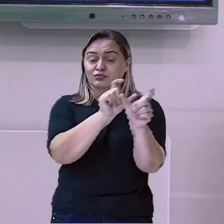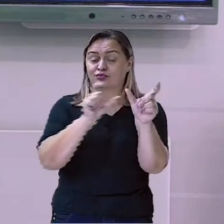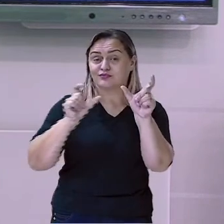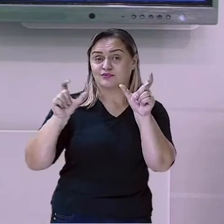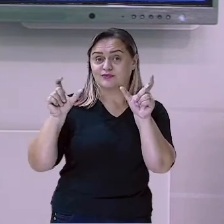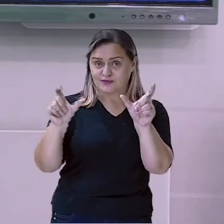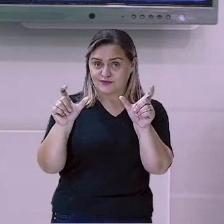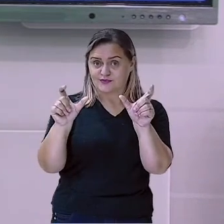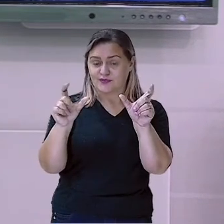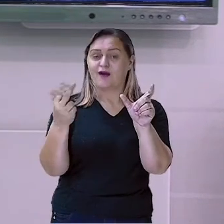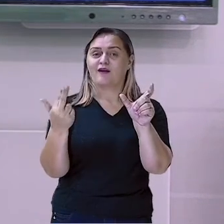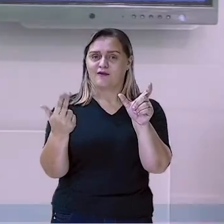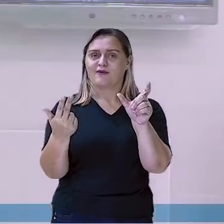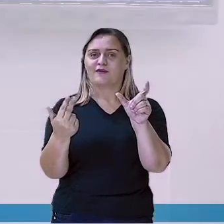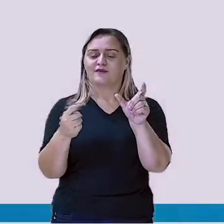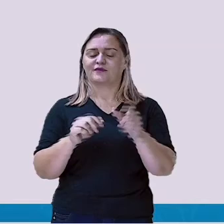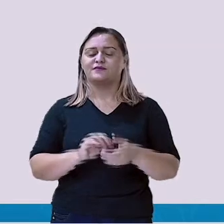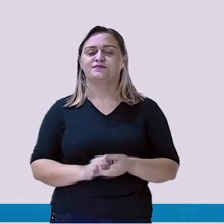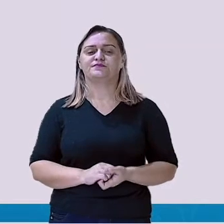um exercício?